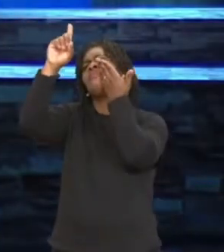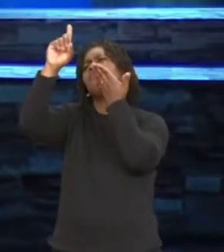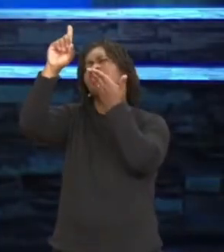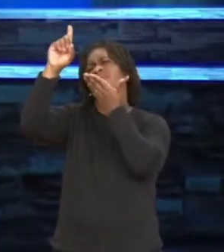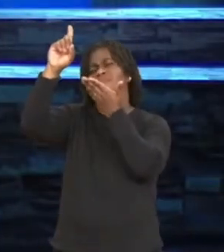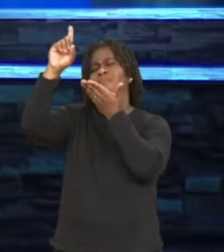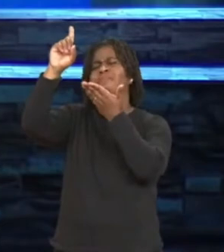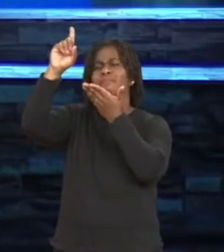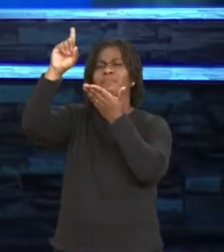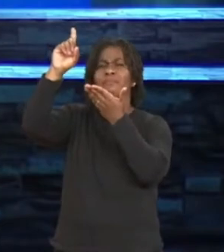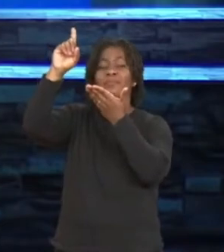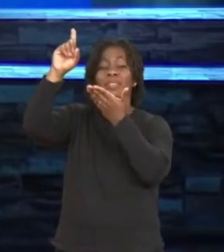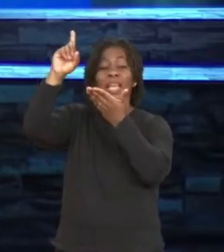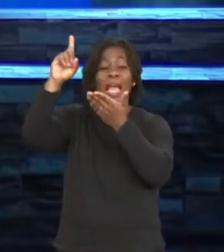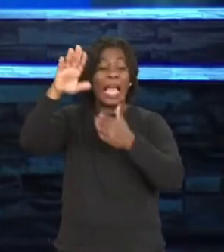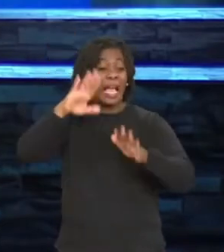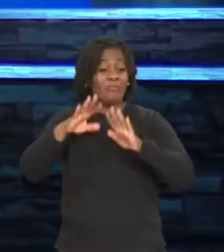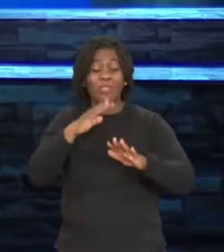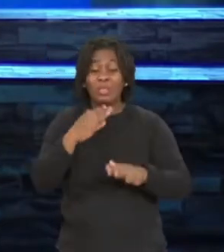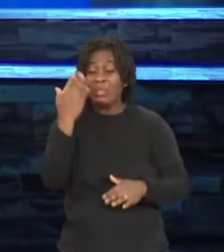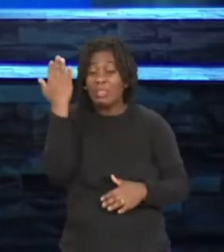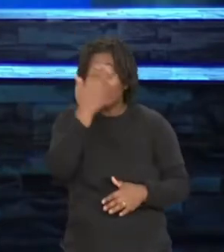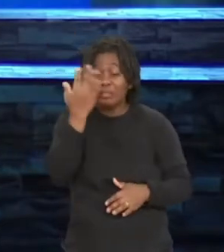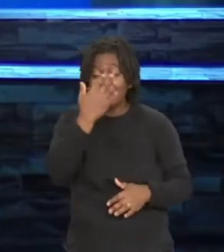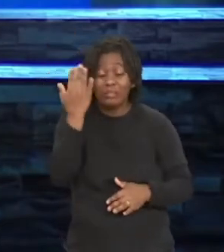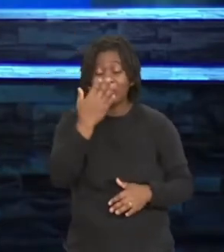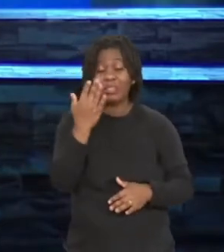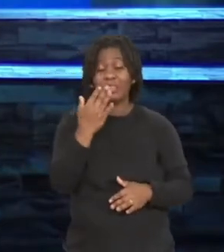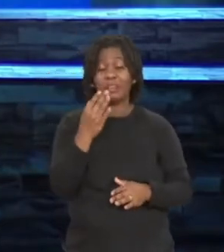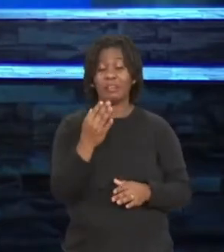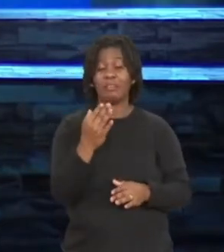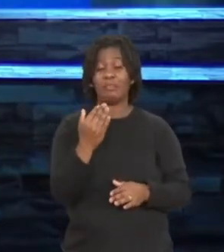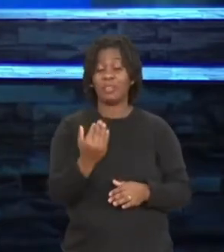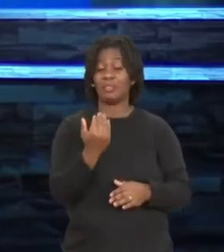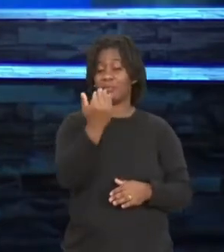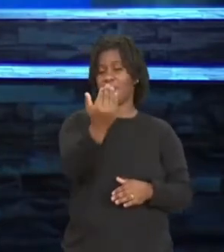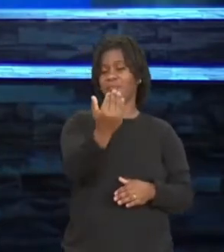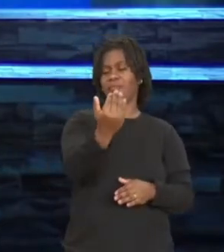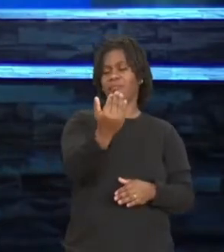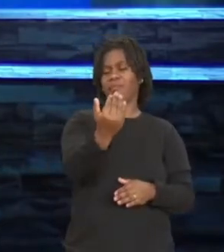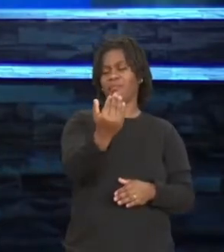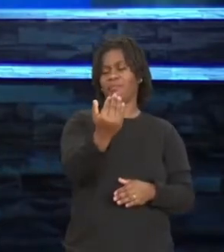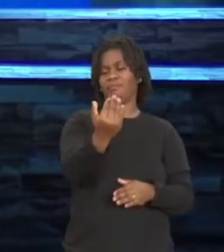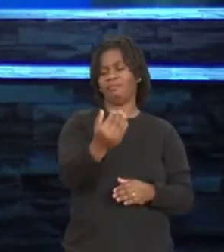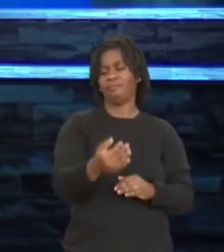Às vezes nós não enxergamos o que está na nossa frente.